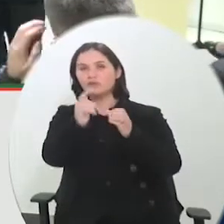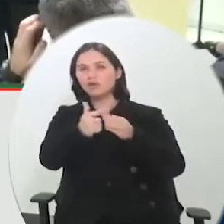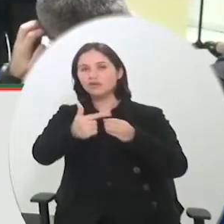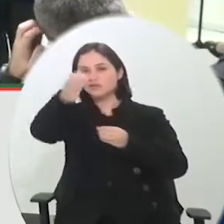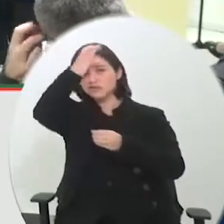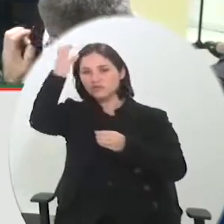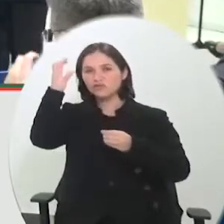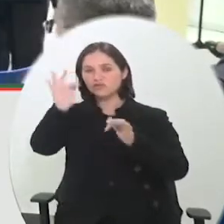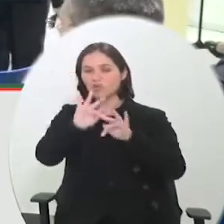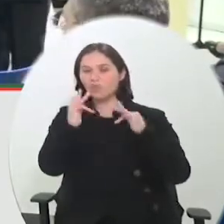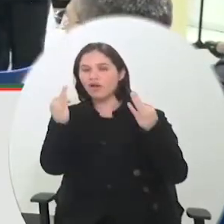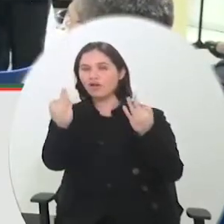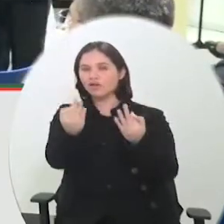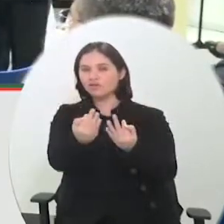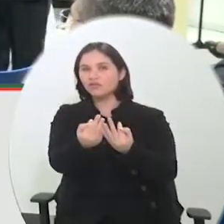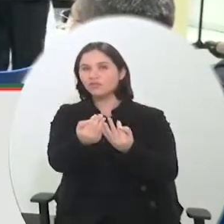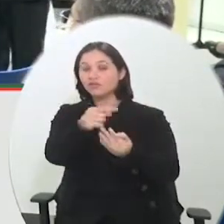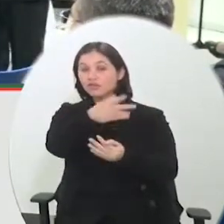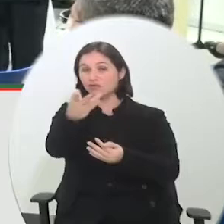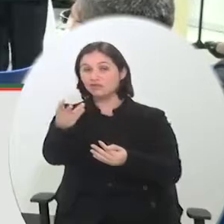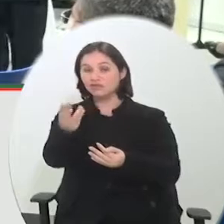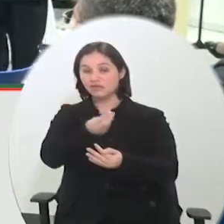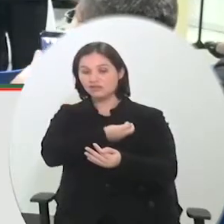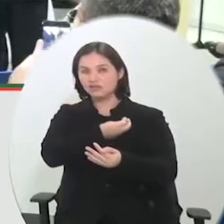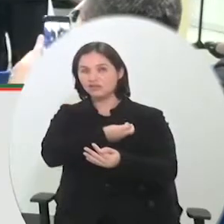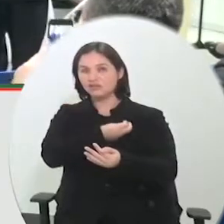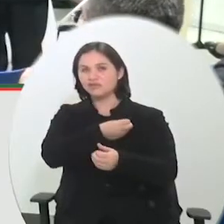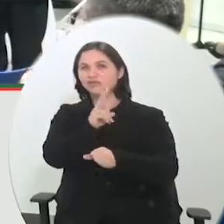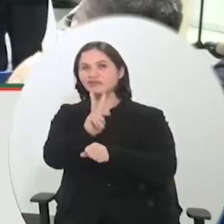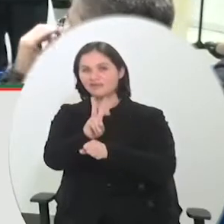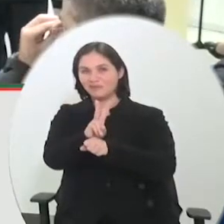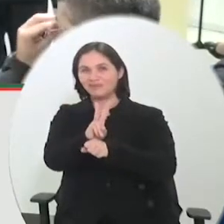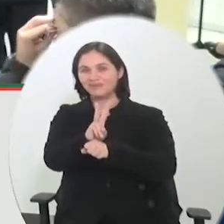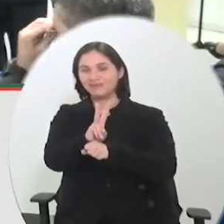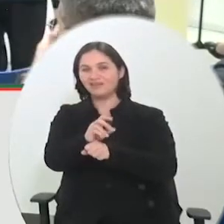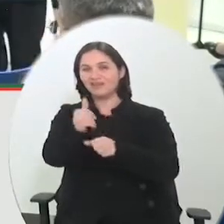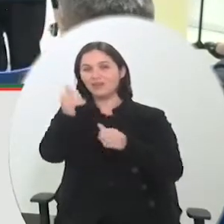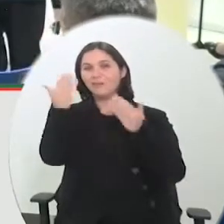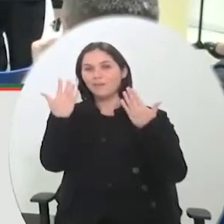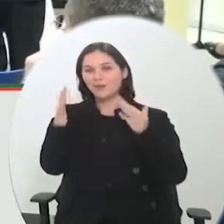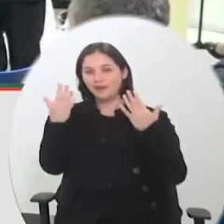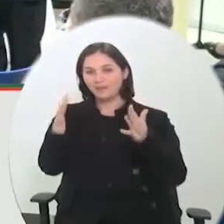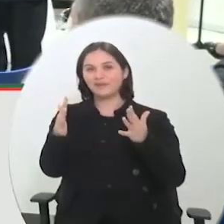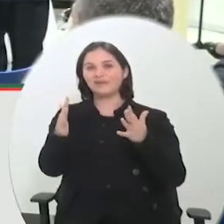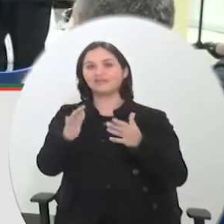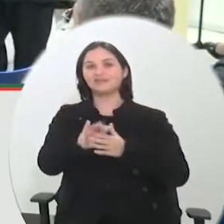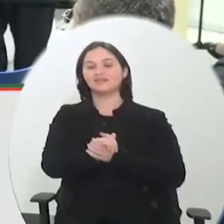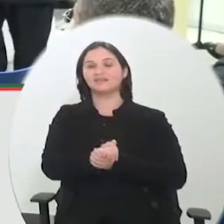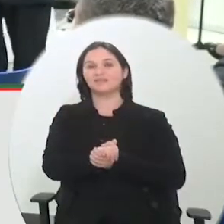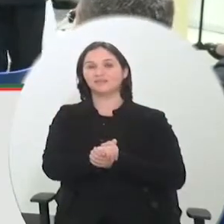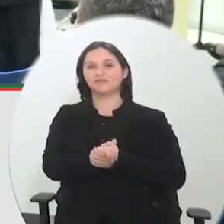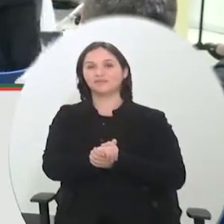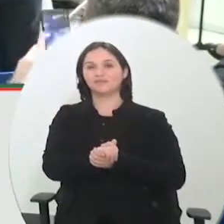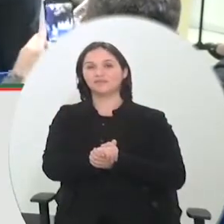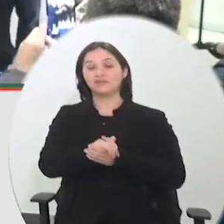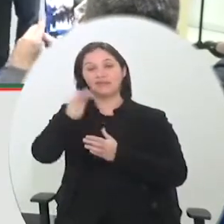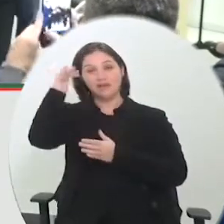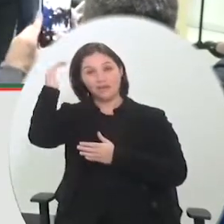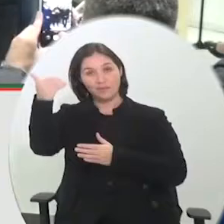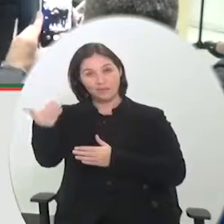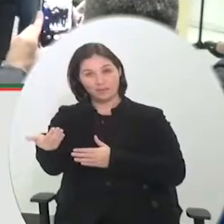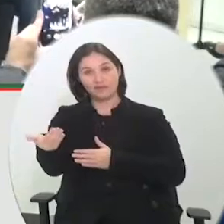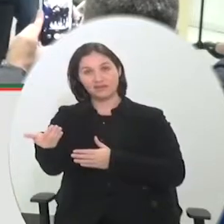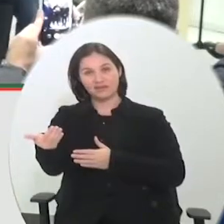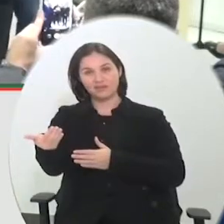famílias, dos nossos filhos, de toda a nossa sociedade. Então, parabéns à Polícia Civil, receba esta homenagem e transmita